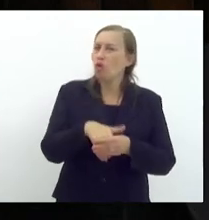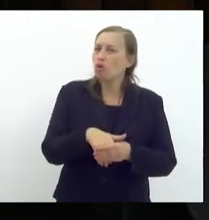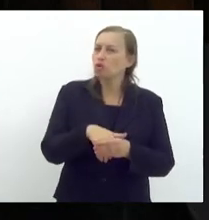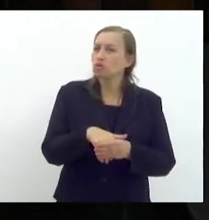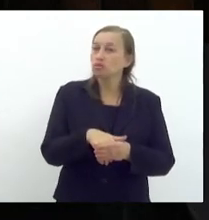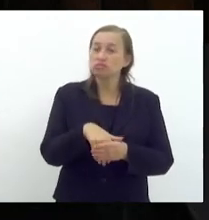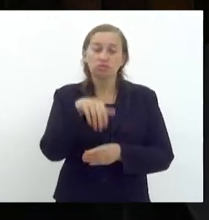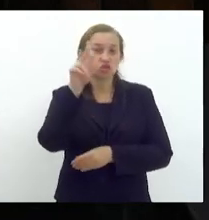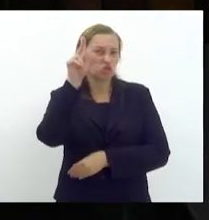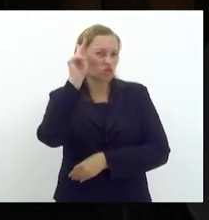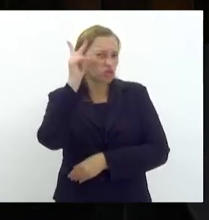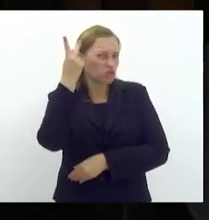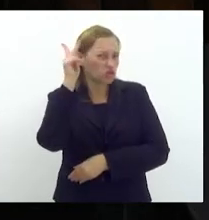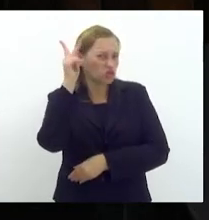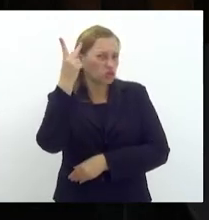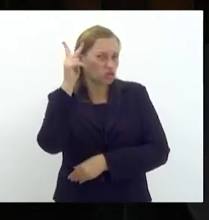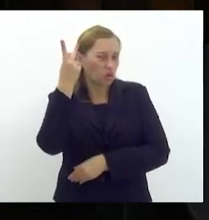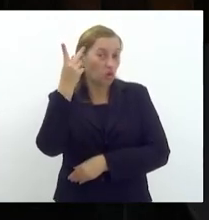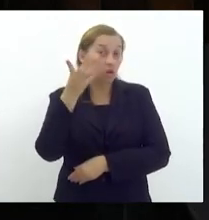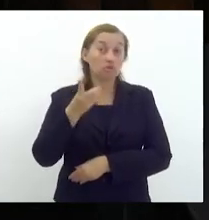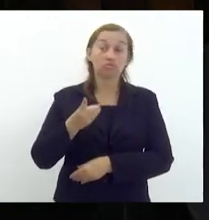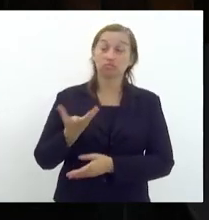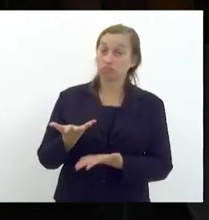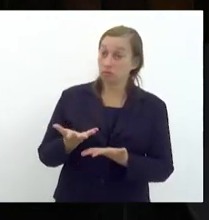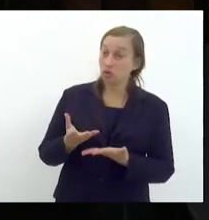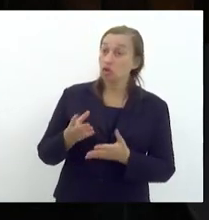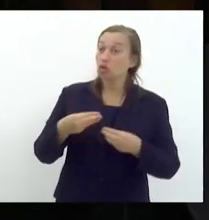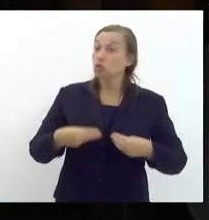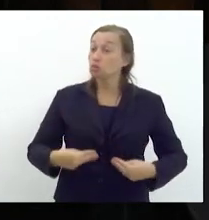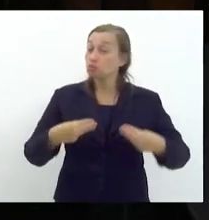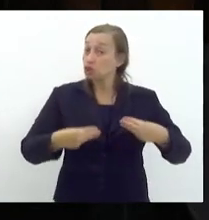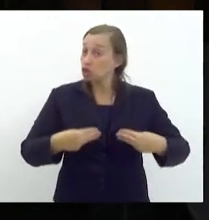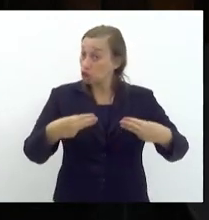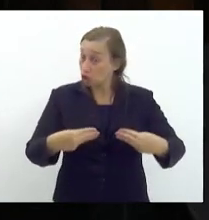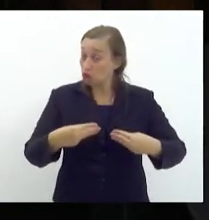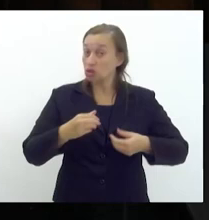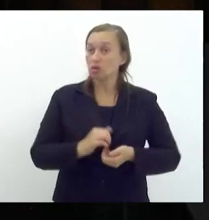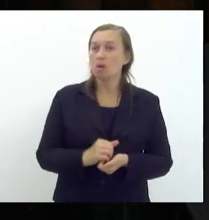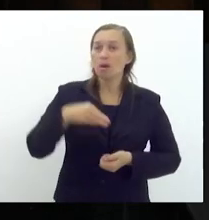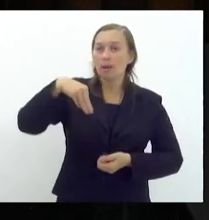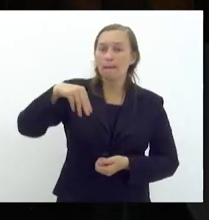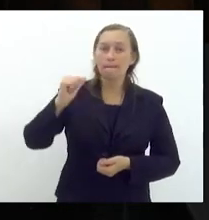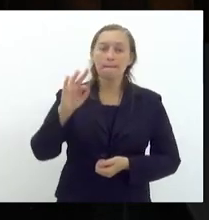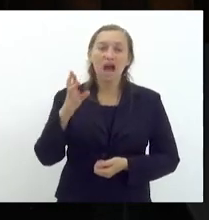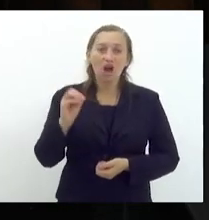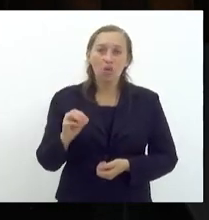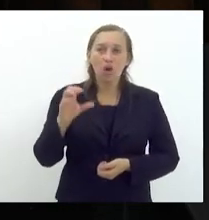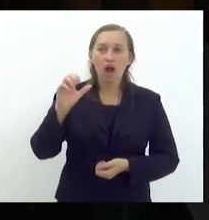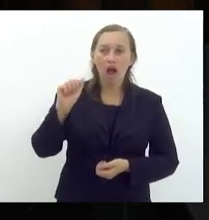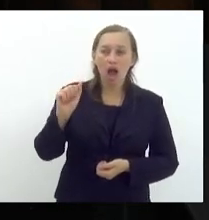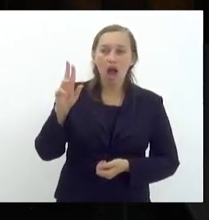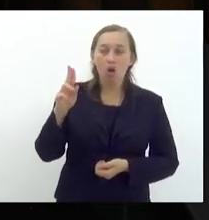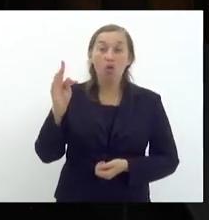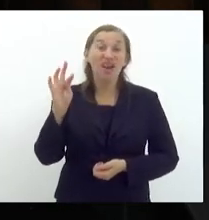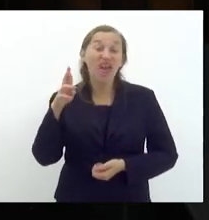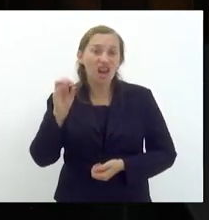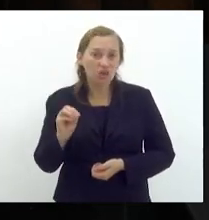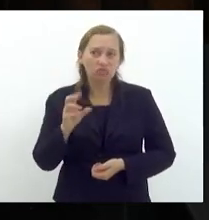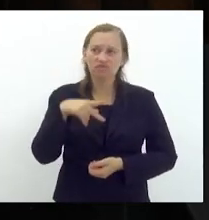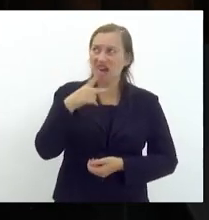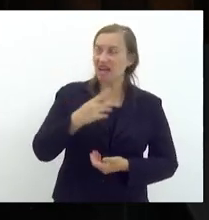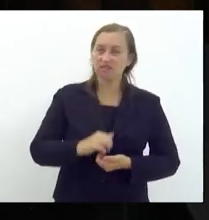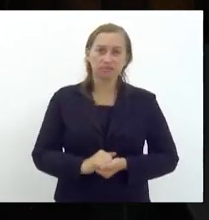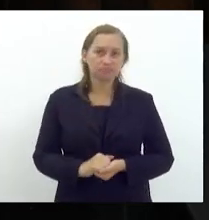histórico do deputado do ministro marco Aurélio que dizia o